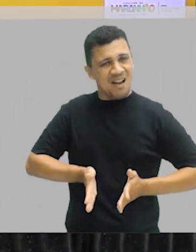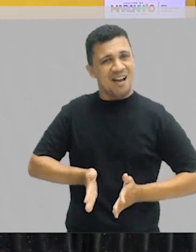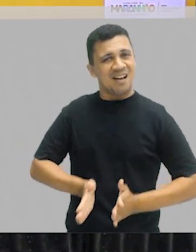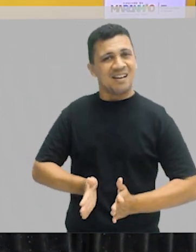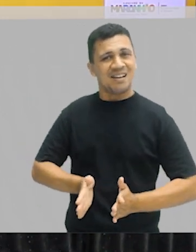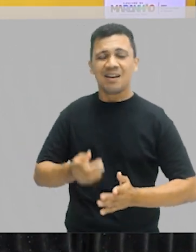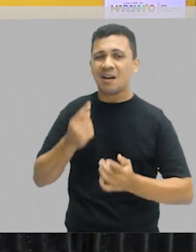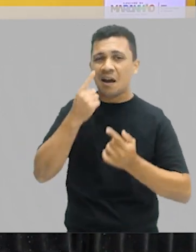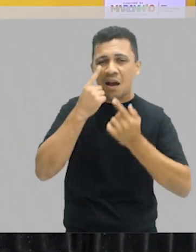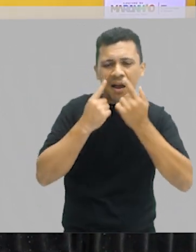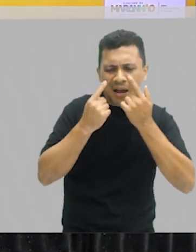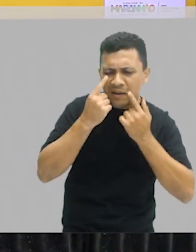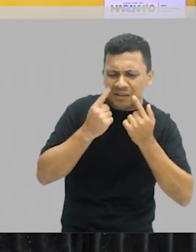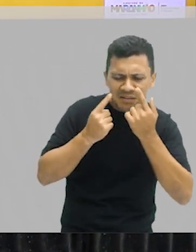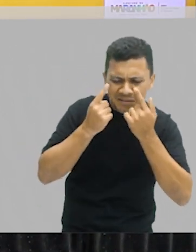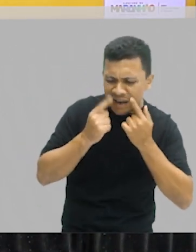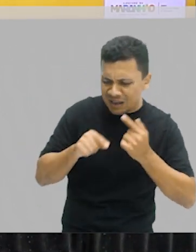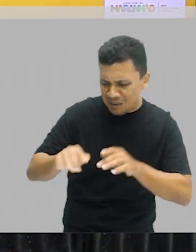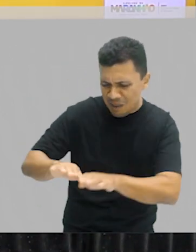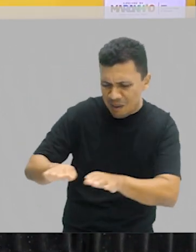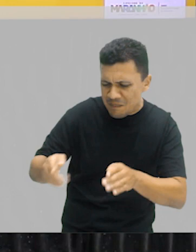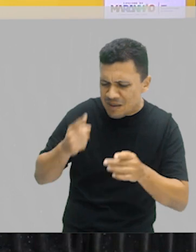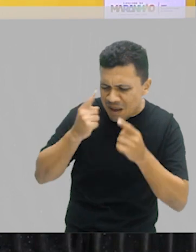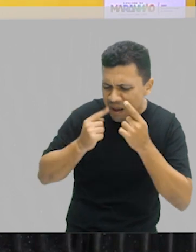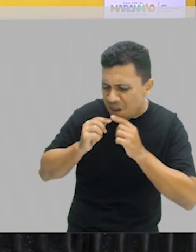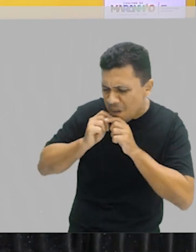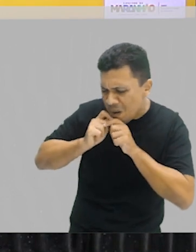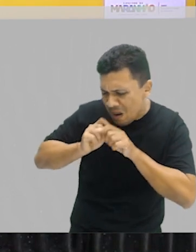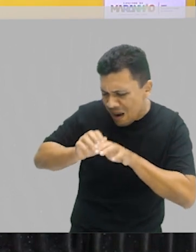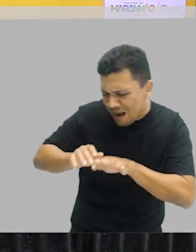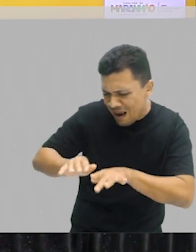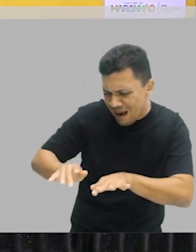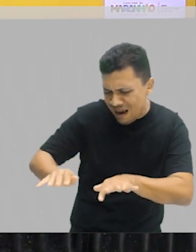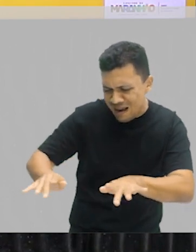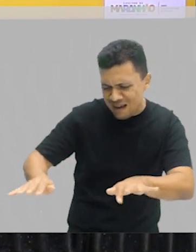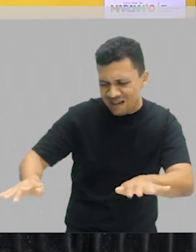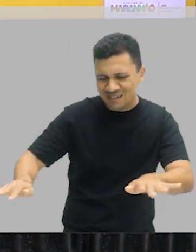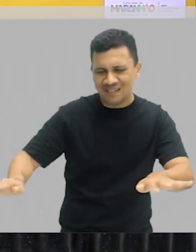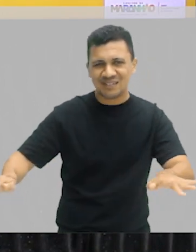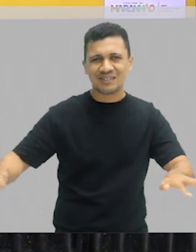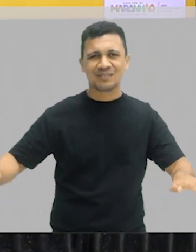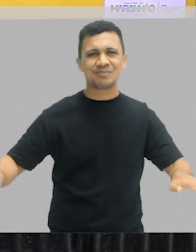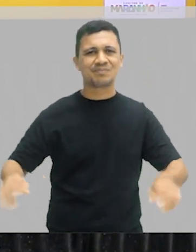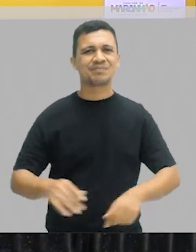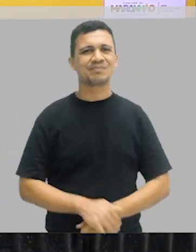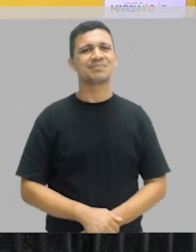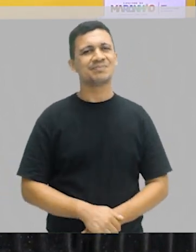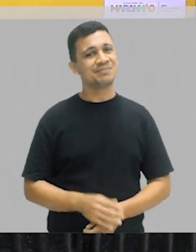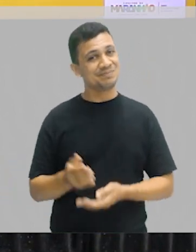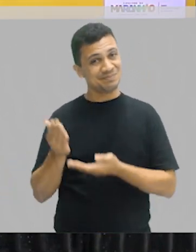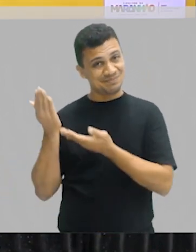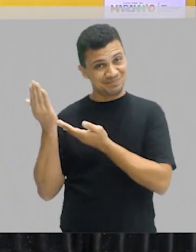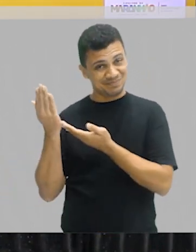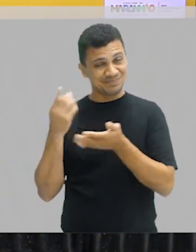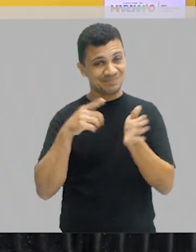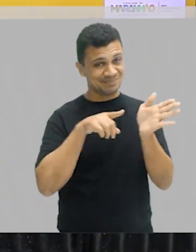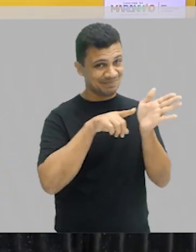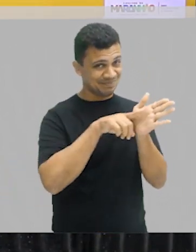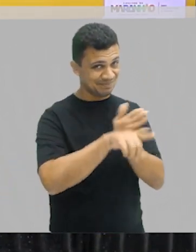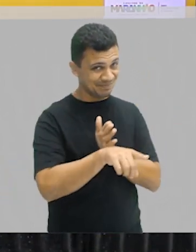essas lágrimas transbordaram sobre a mesa e o piso da cozinha. Aí vamos para a nossa questão